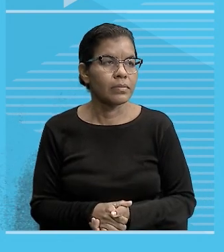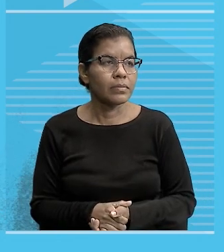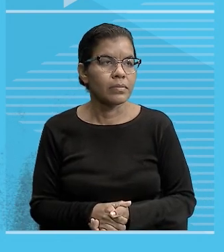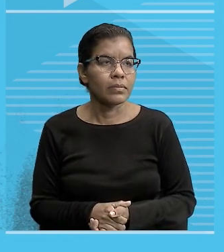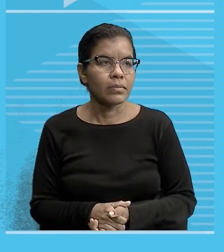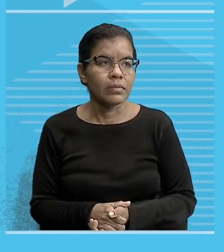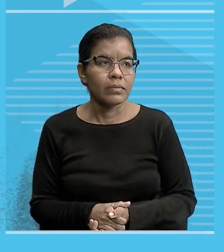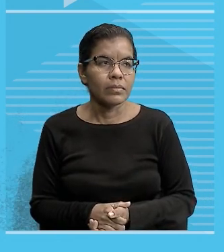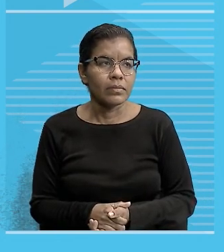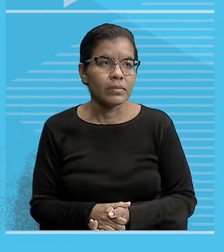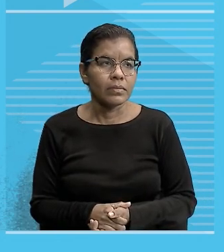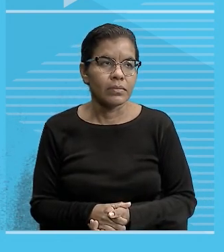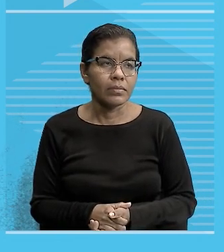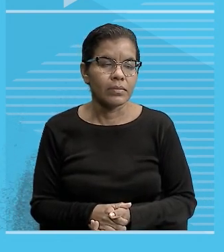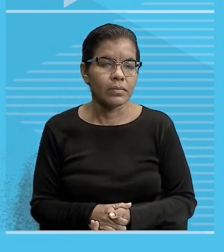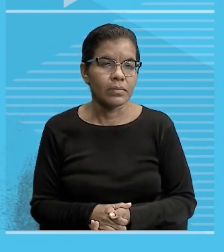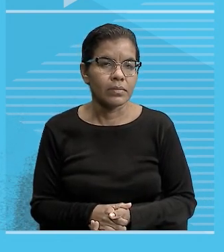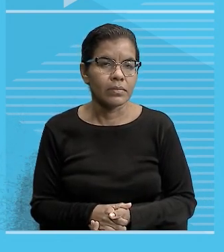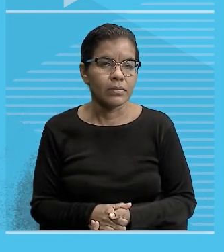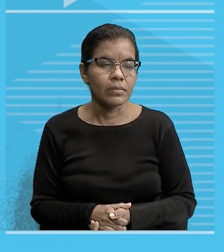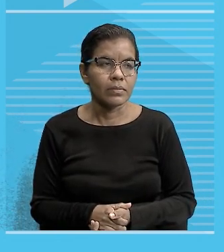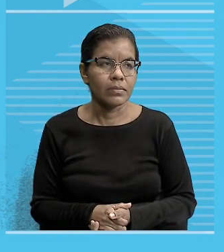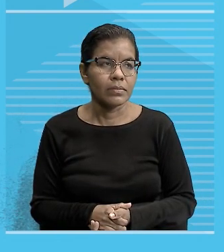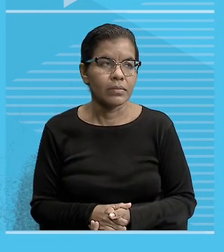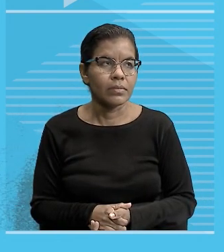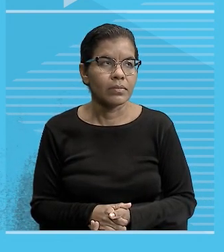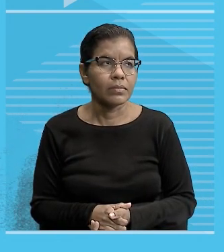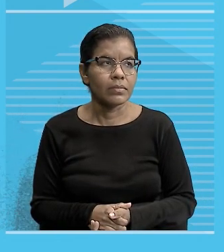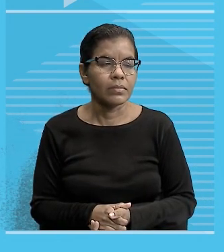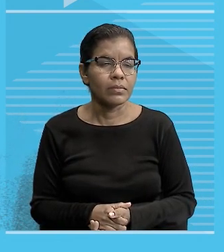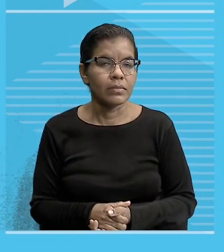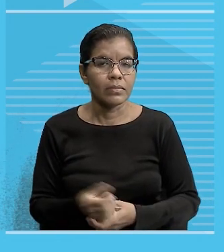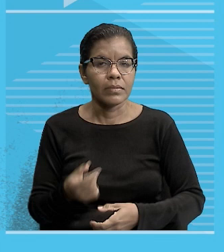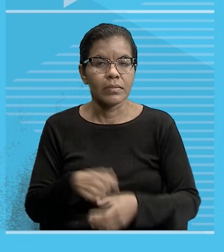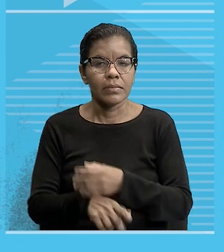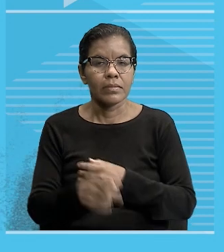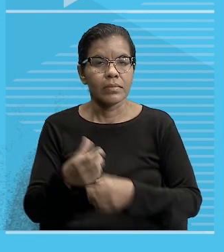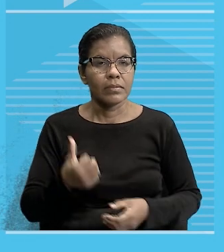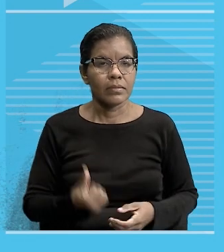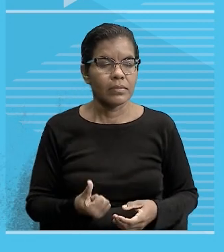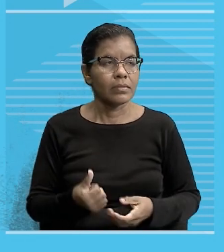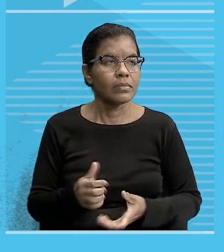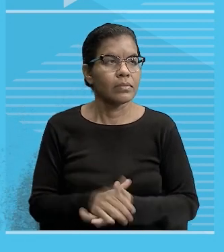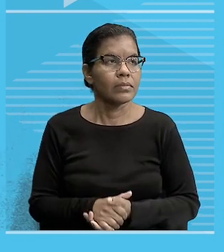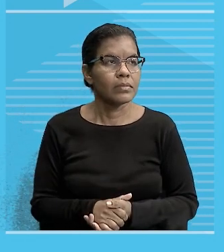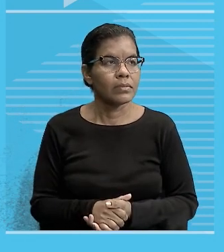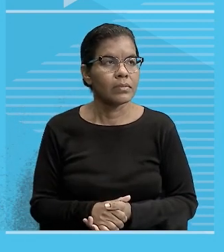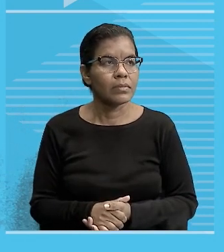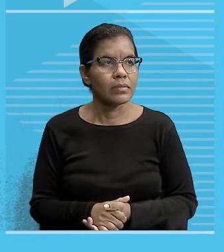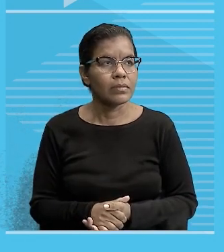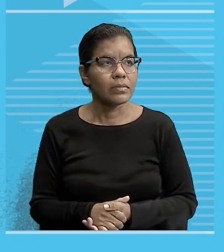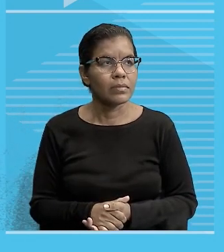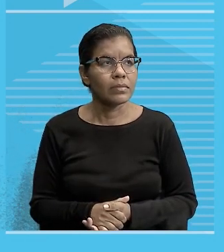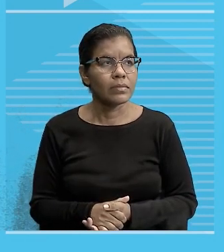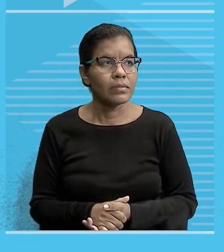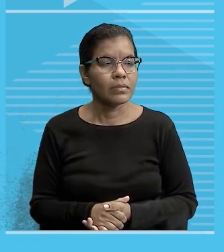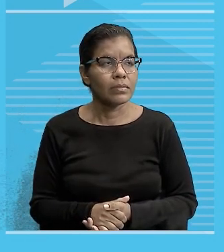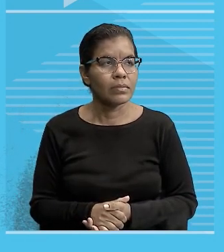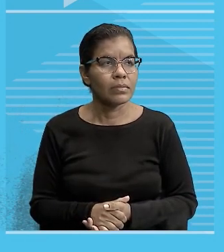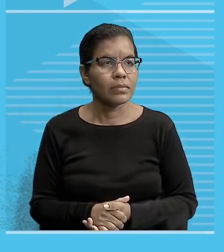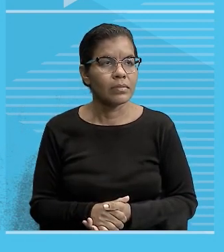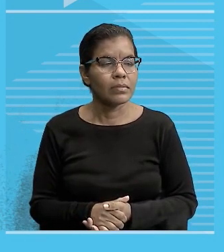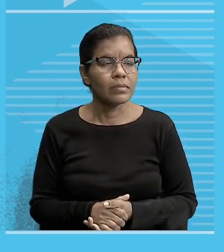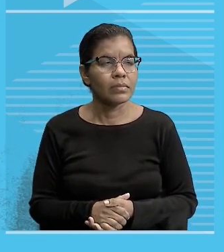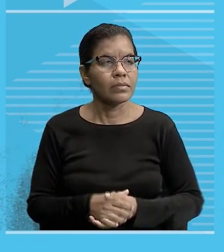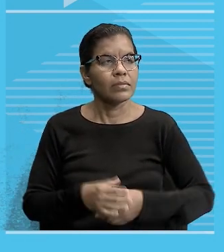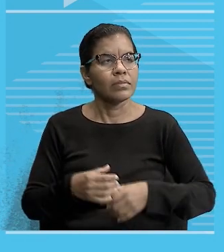C mas não letra d de dado sexta questão o Diagrama